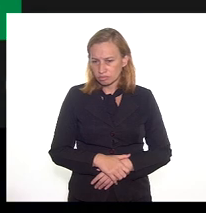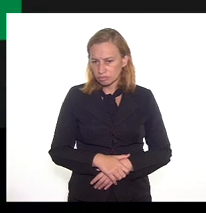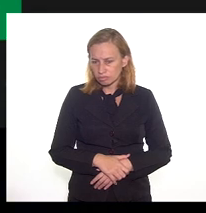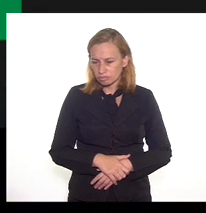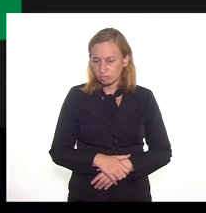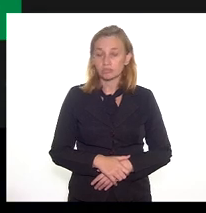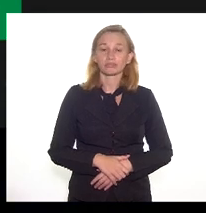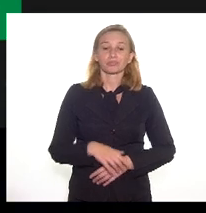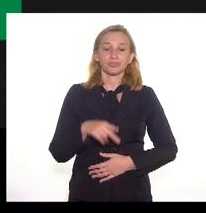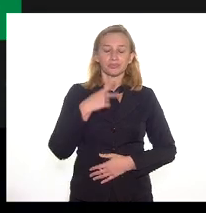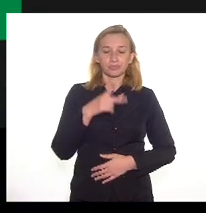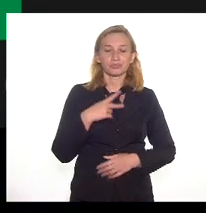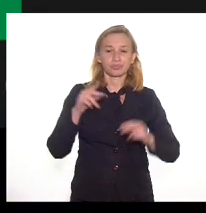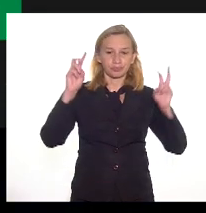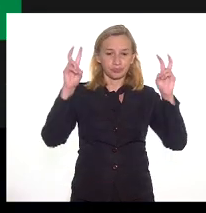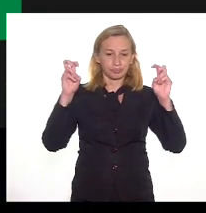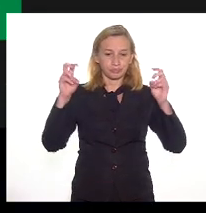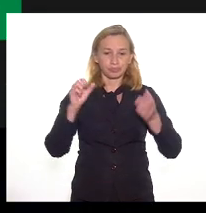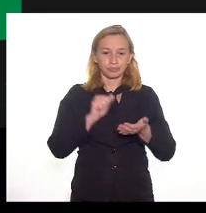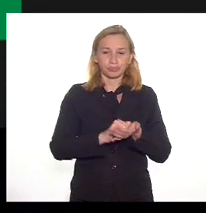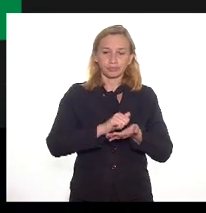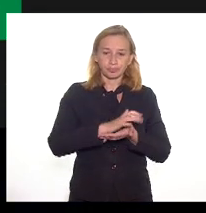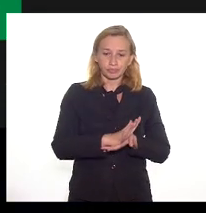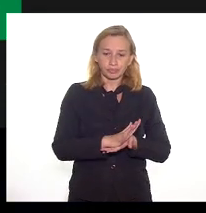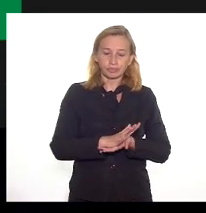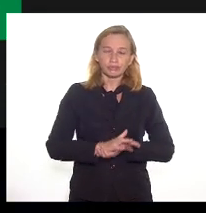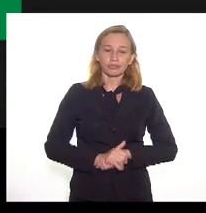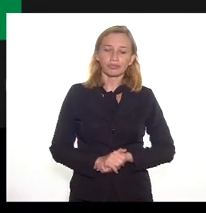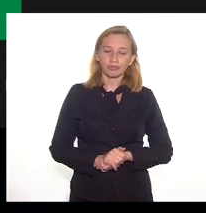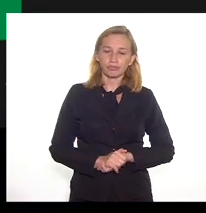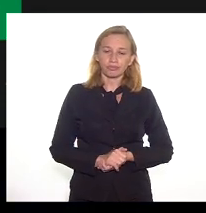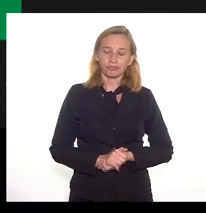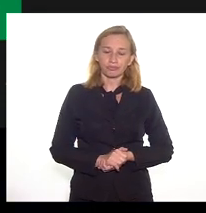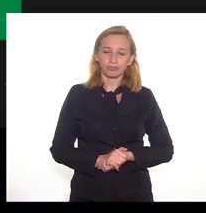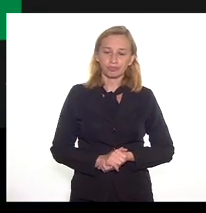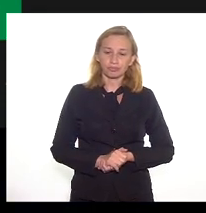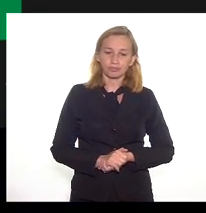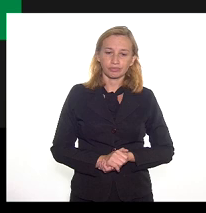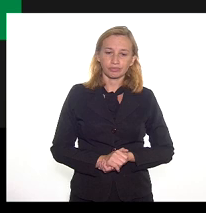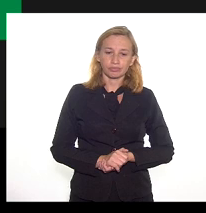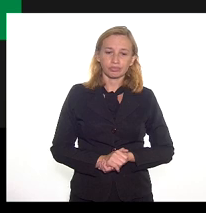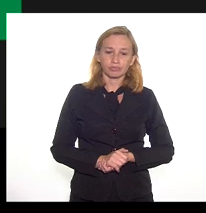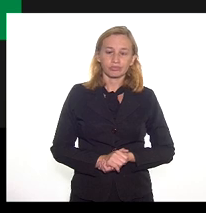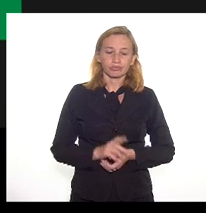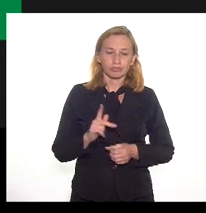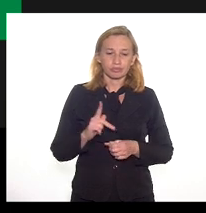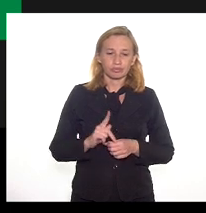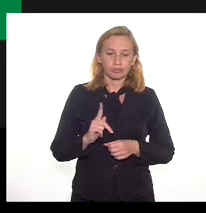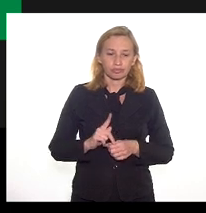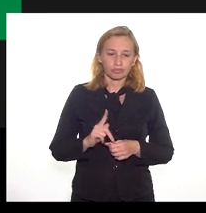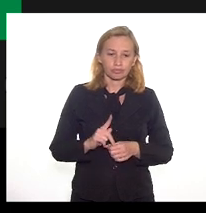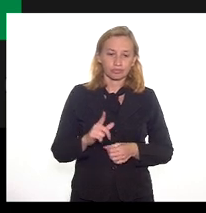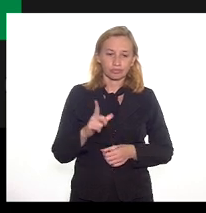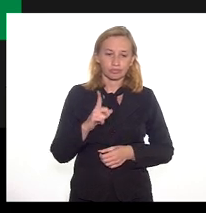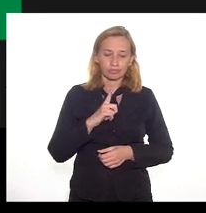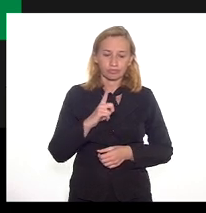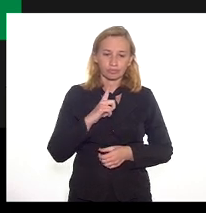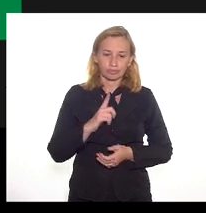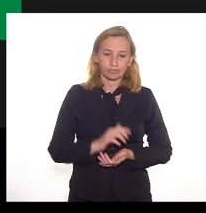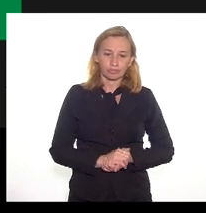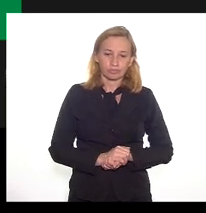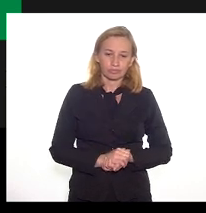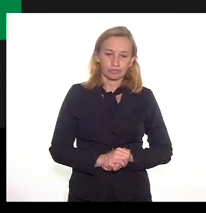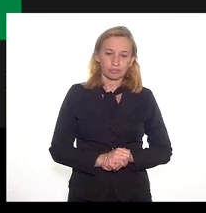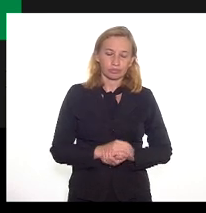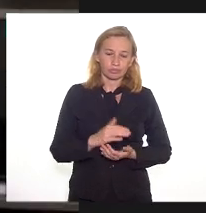Tocando nesse assunto, né, das multas, que são os waivers, né, a Petrobras ela tem